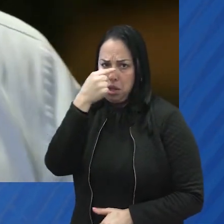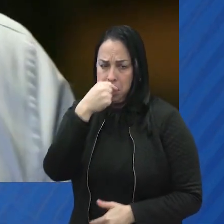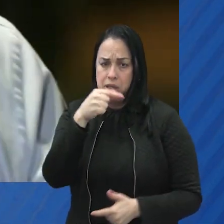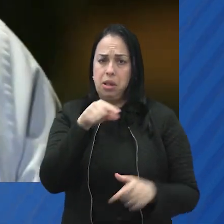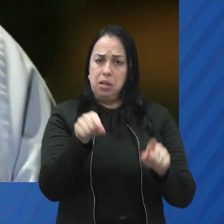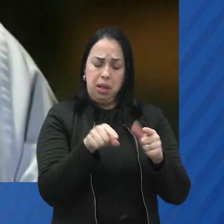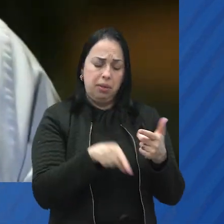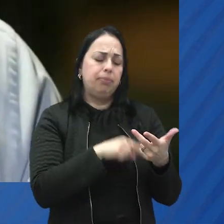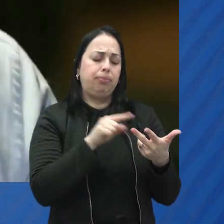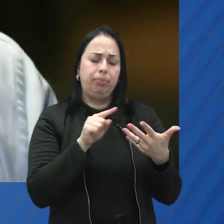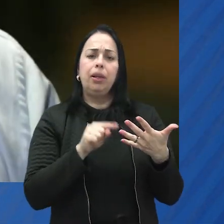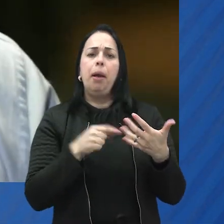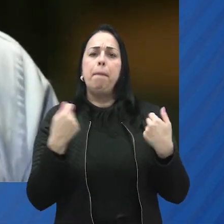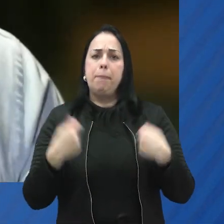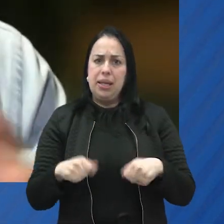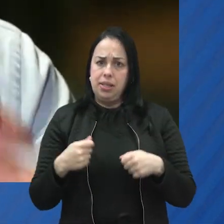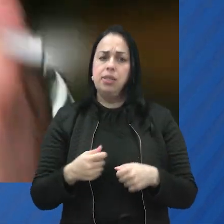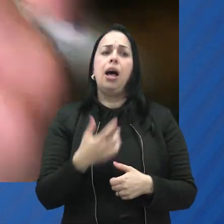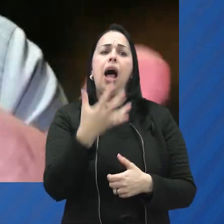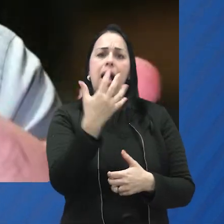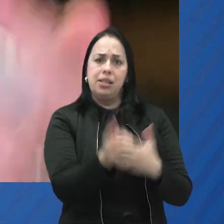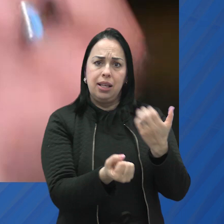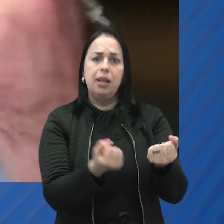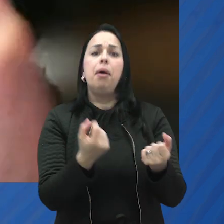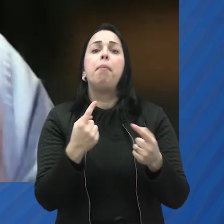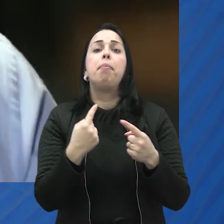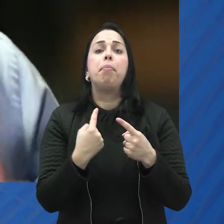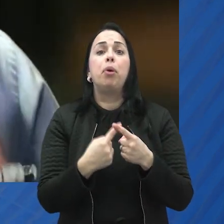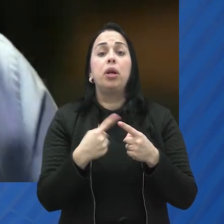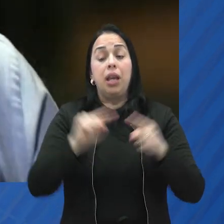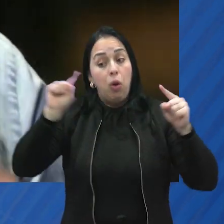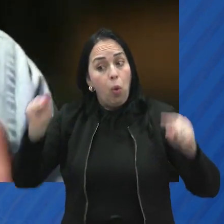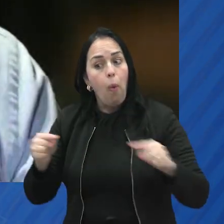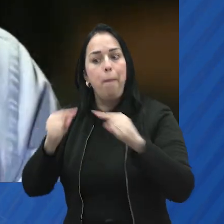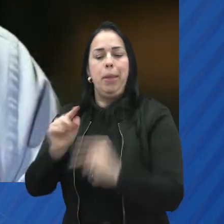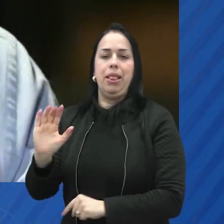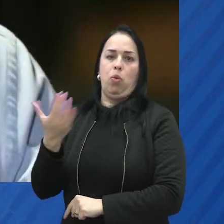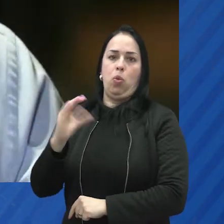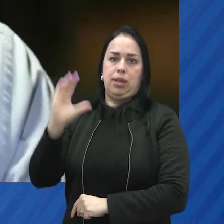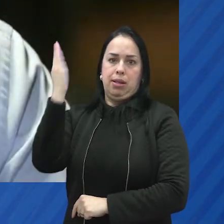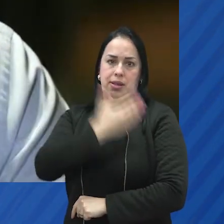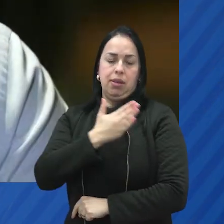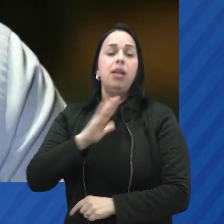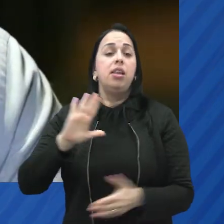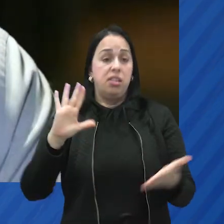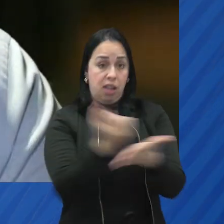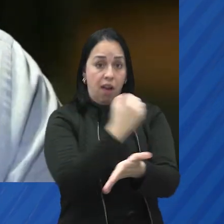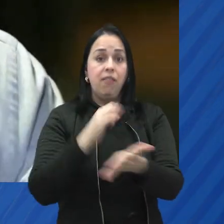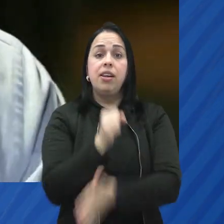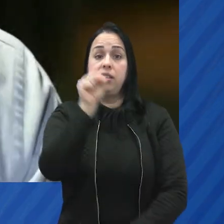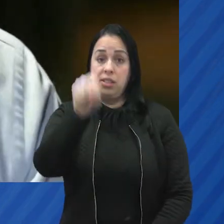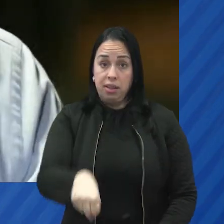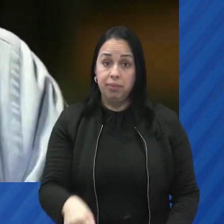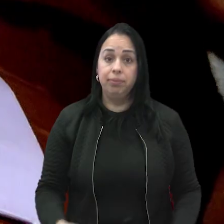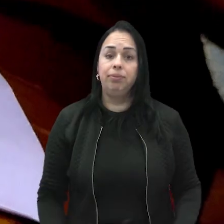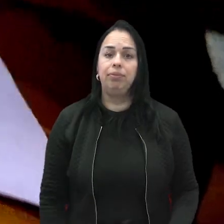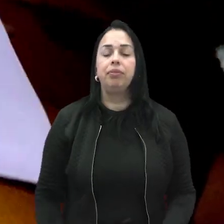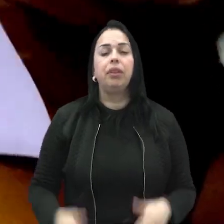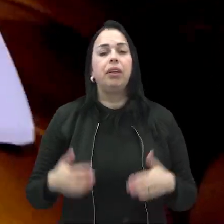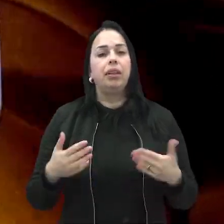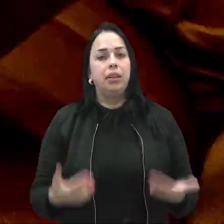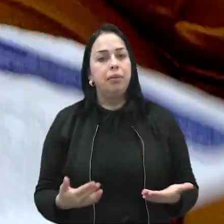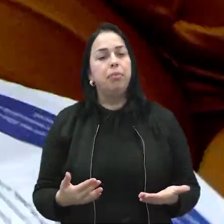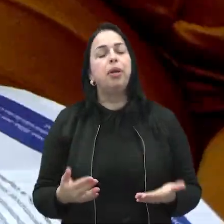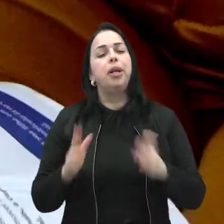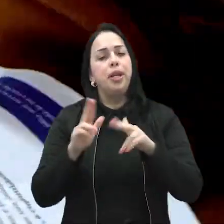contra a gripe nos idosos têm que ser cumpridas porque estão embasadas em ciência. E isso salva, sim, vidas.